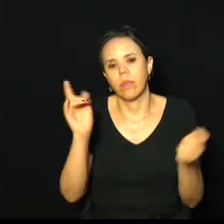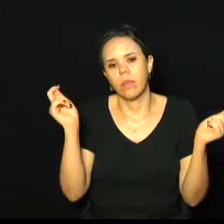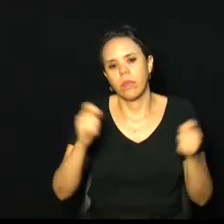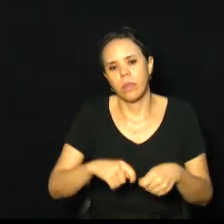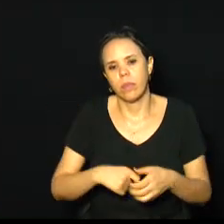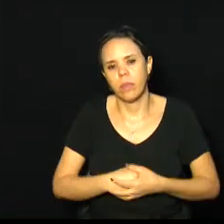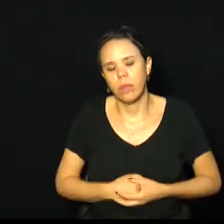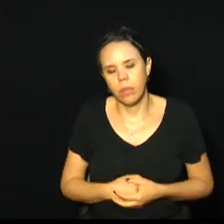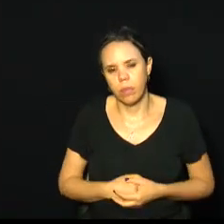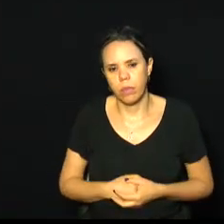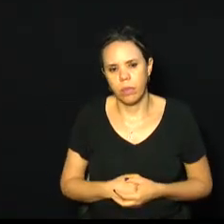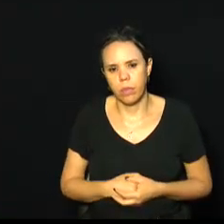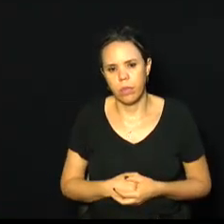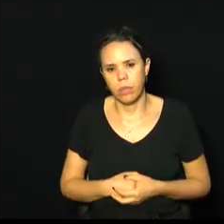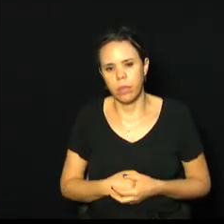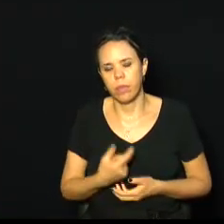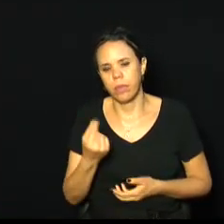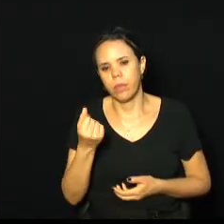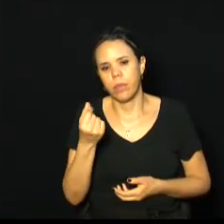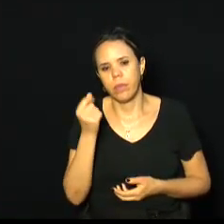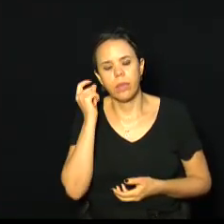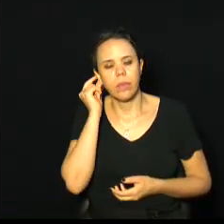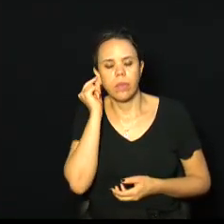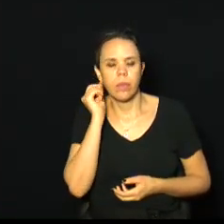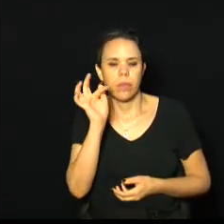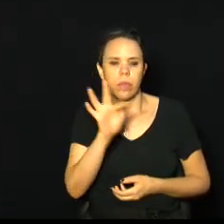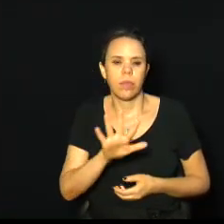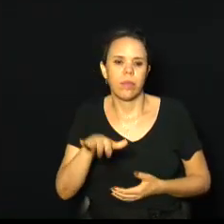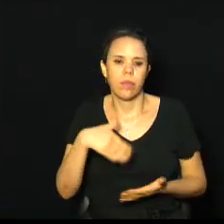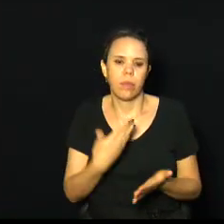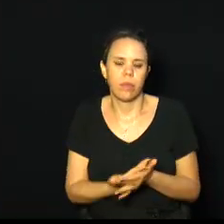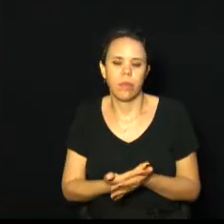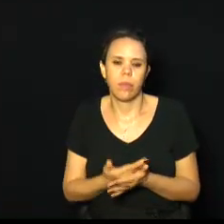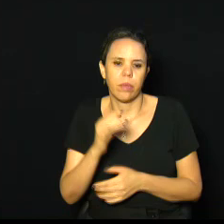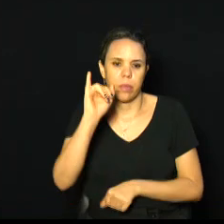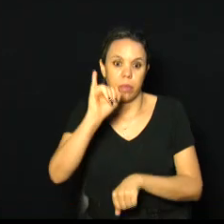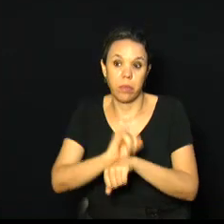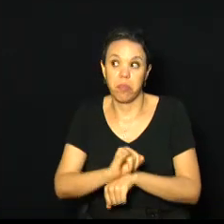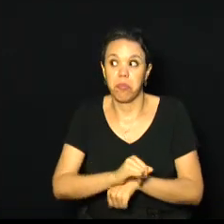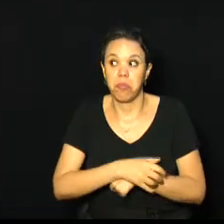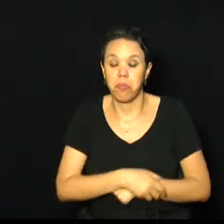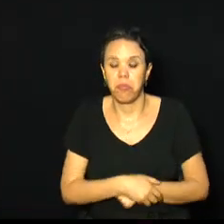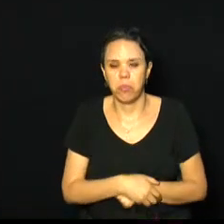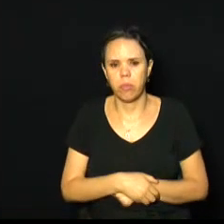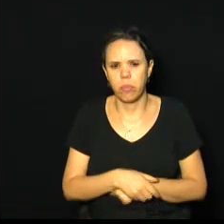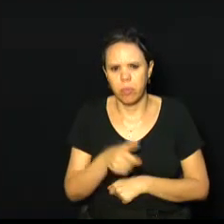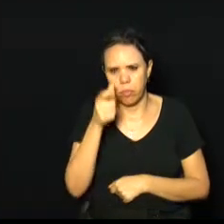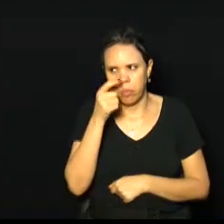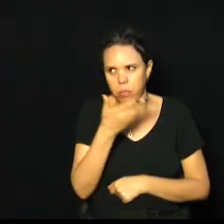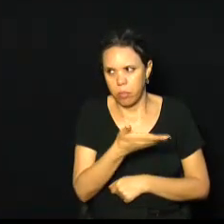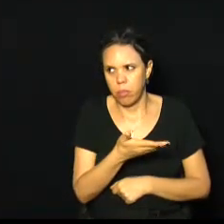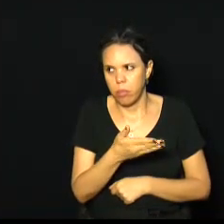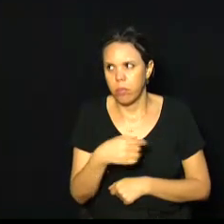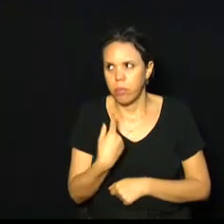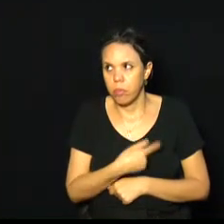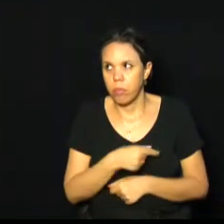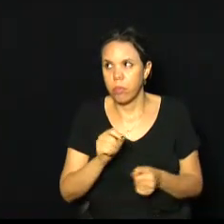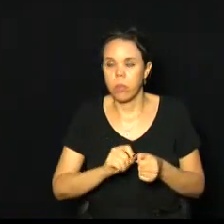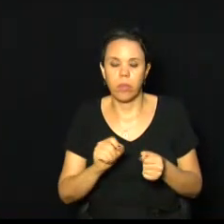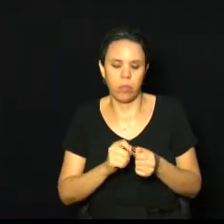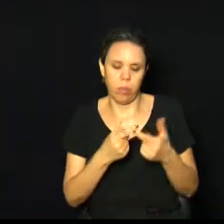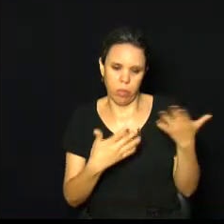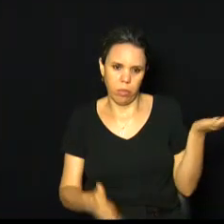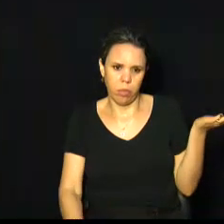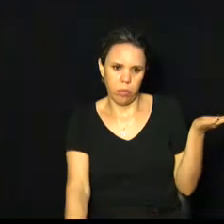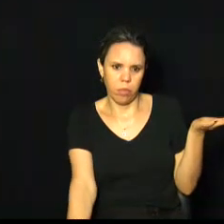com recursos federais e até internacionais. Mas veja que mesmo que a gente faça alguma